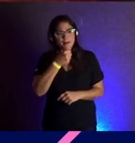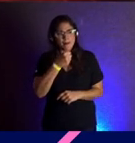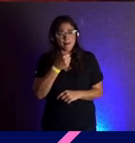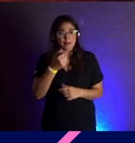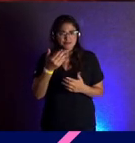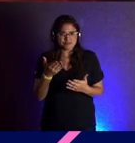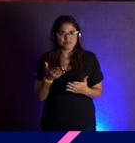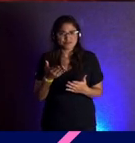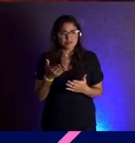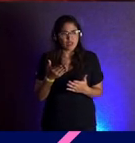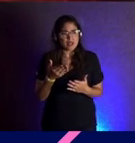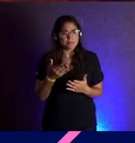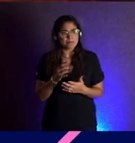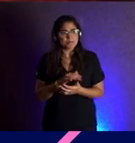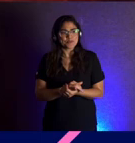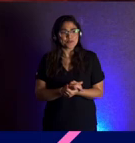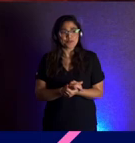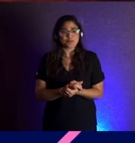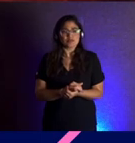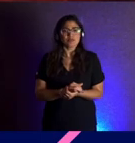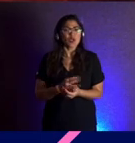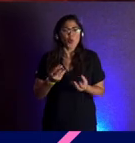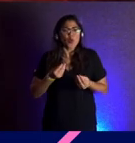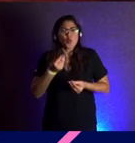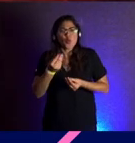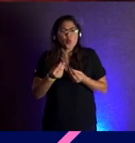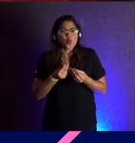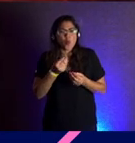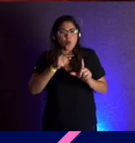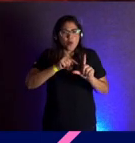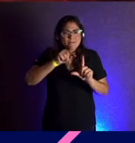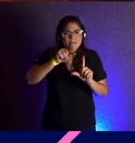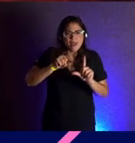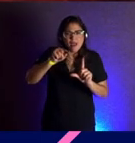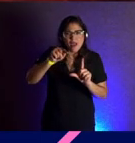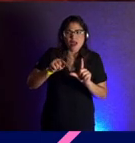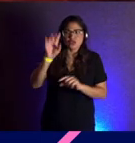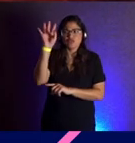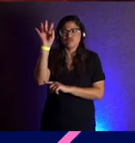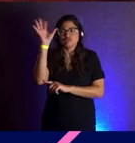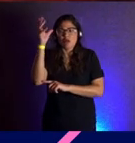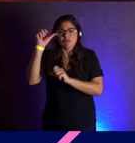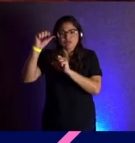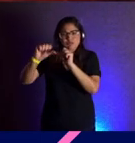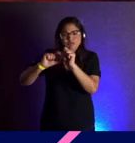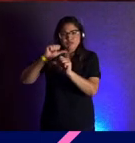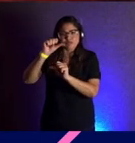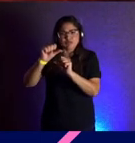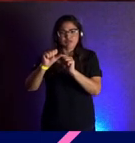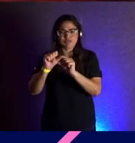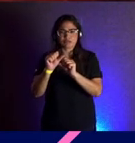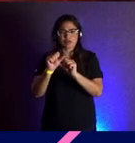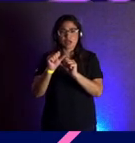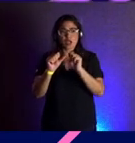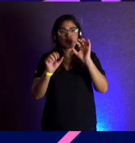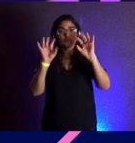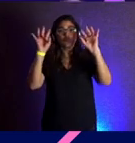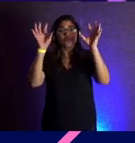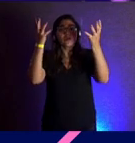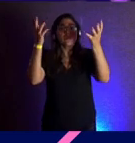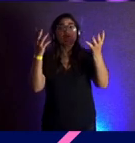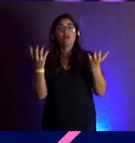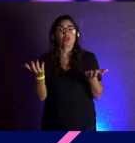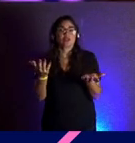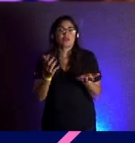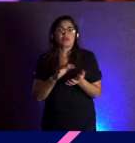assim, claro. Então, como é que a gente mede mudança climática num evento pontual? Não tem condições de fazer isso.